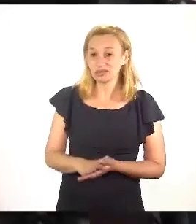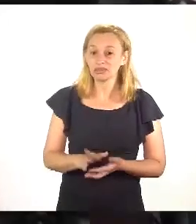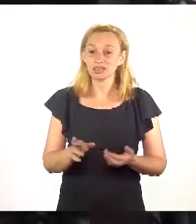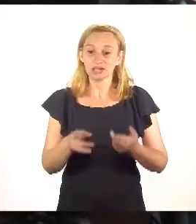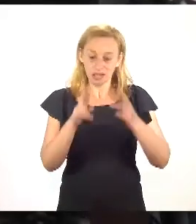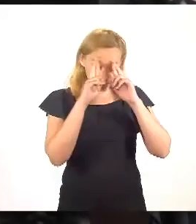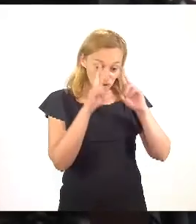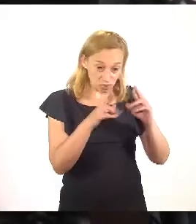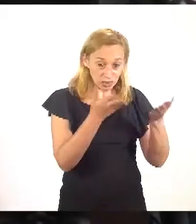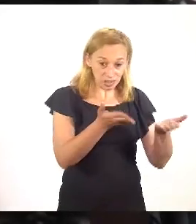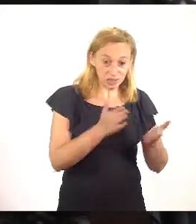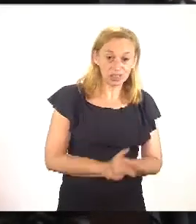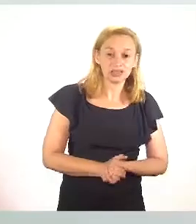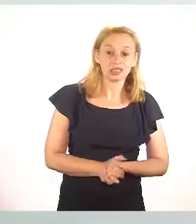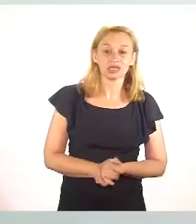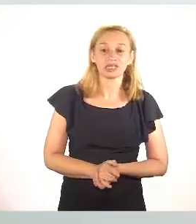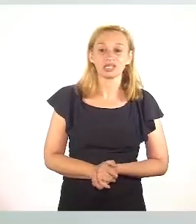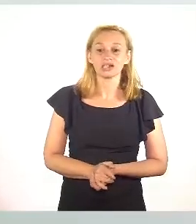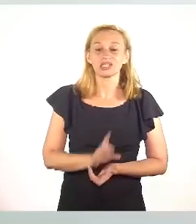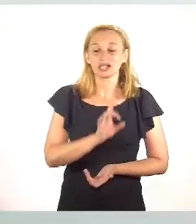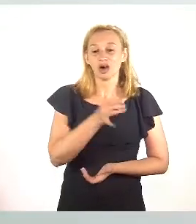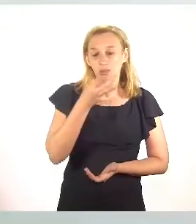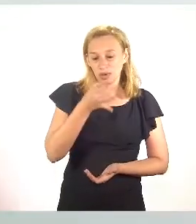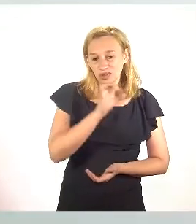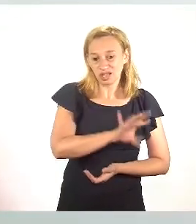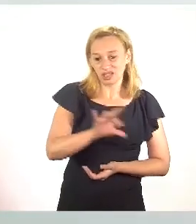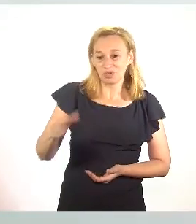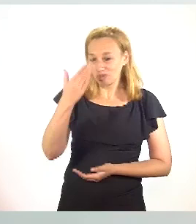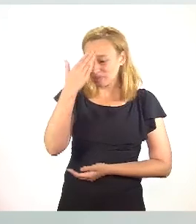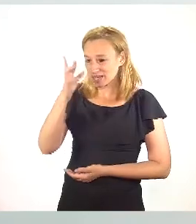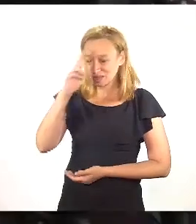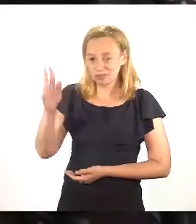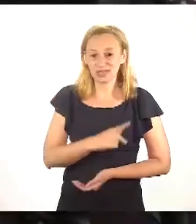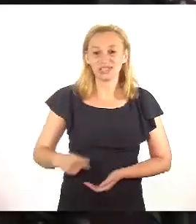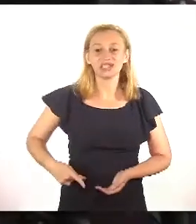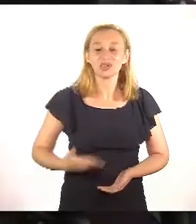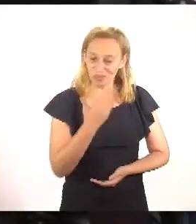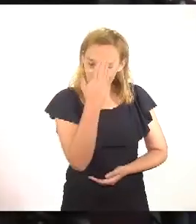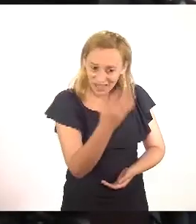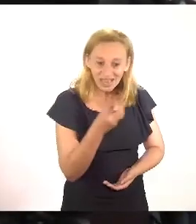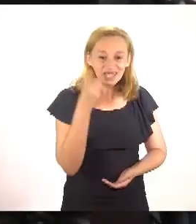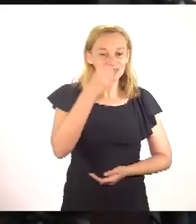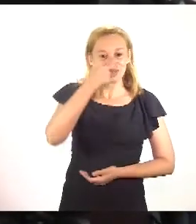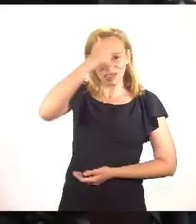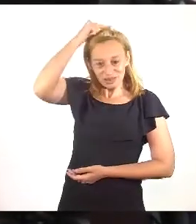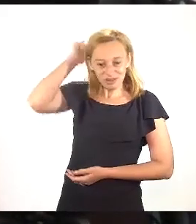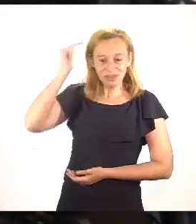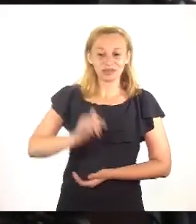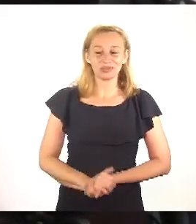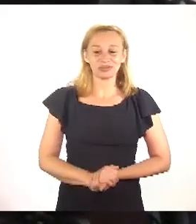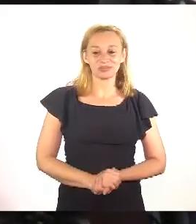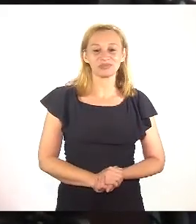inclusive, as posições de cada um. Muito obrigado, presidente. Muito obrigado, deputado Luiz Paulo.